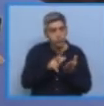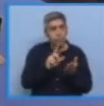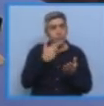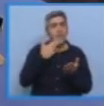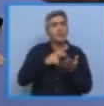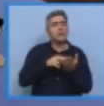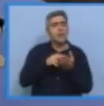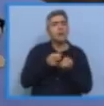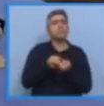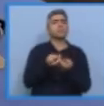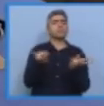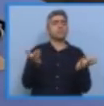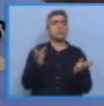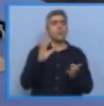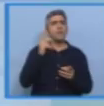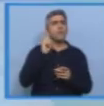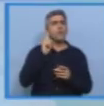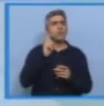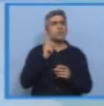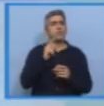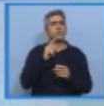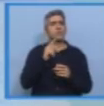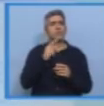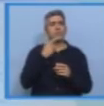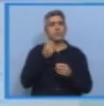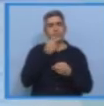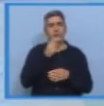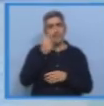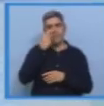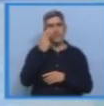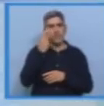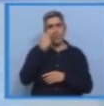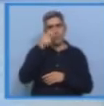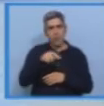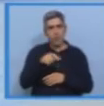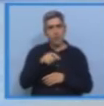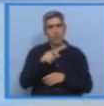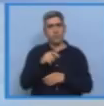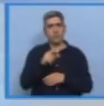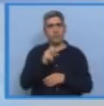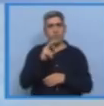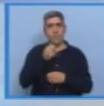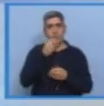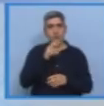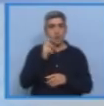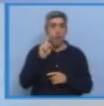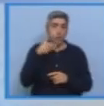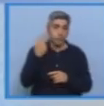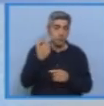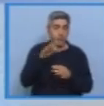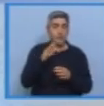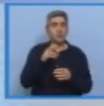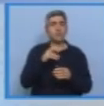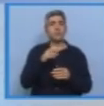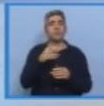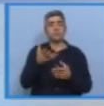vasta. Quando valores supostamente inalienáveis como o da vida humana são assim,